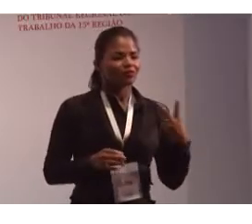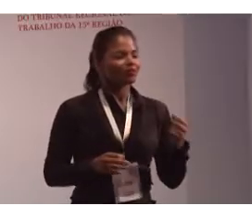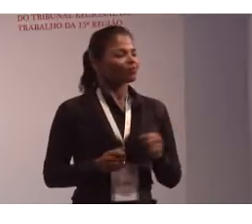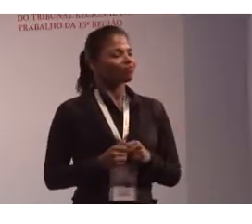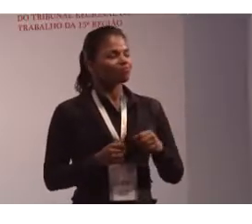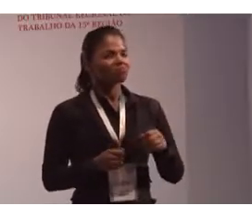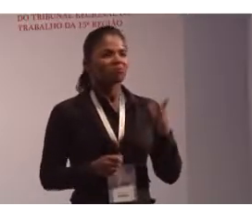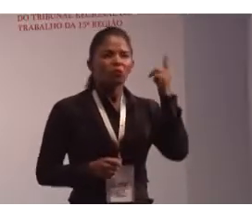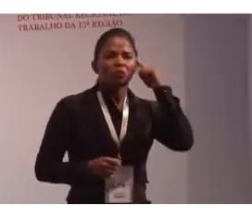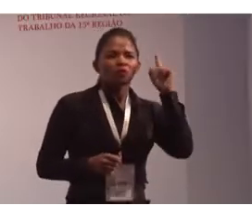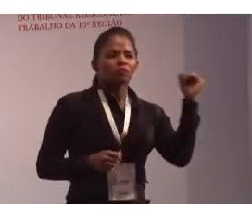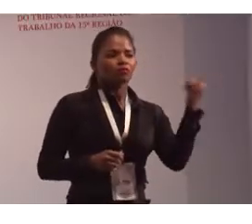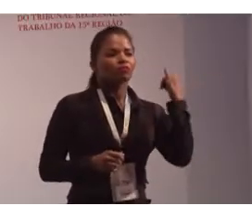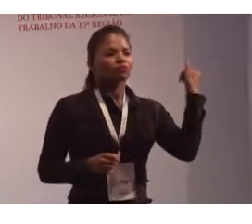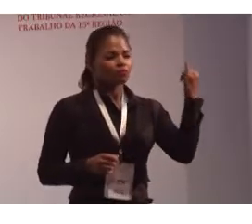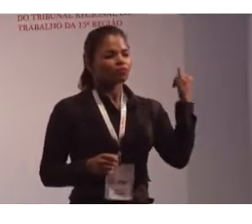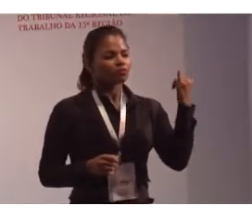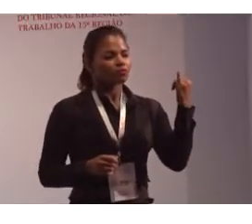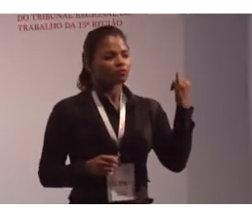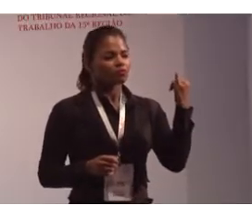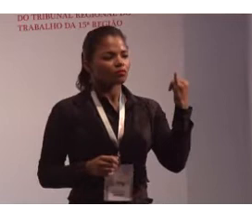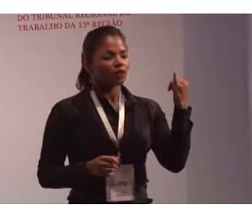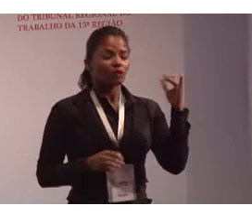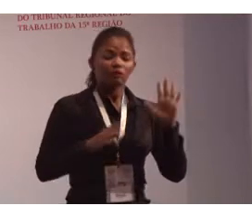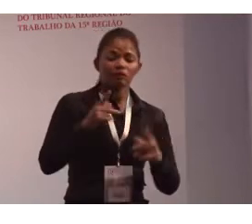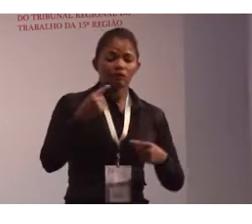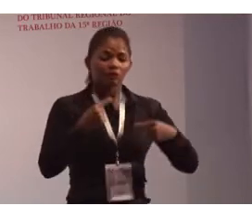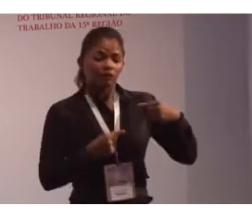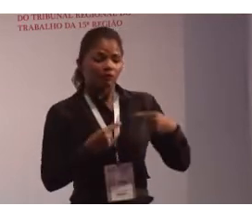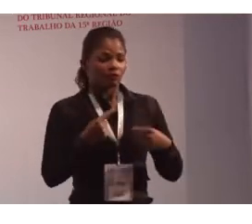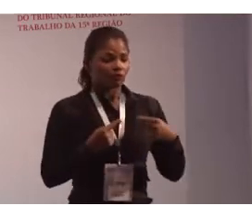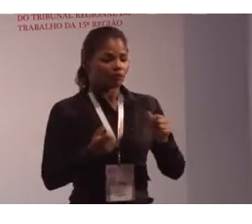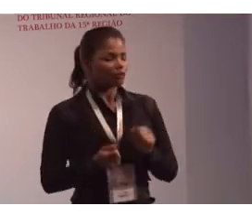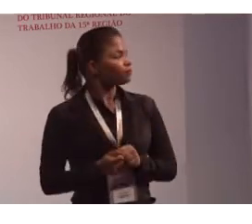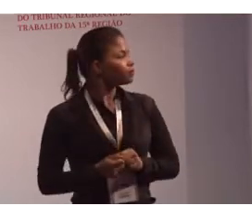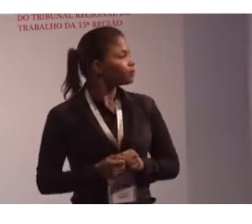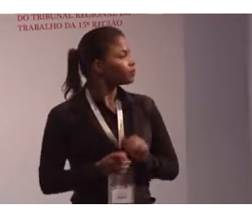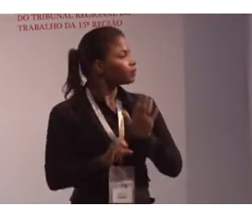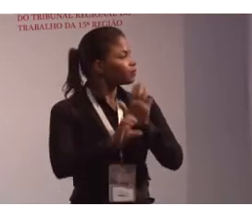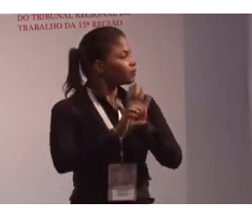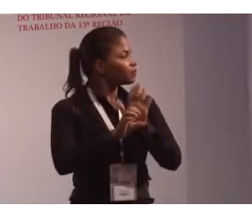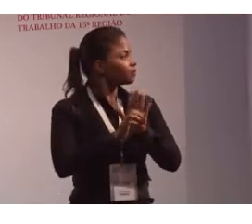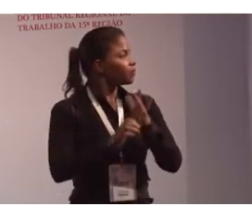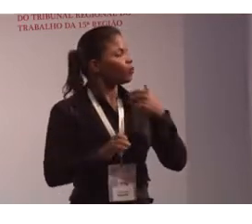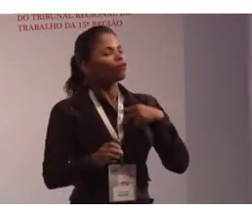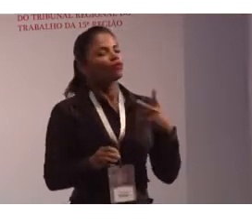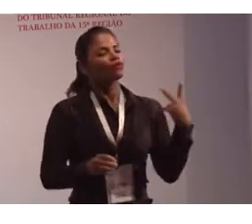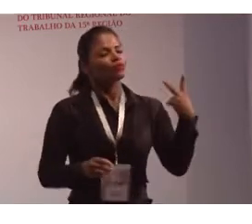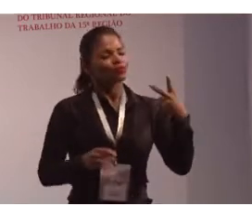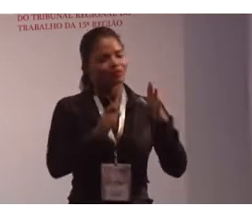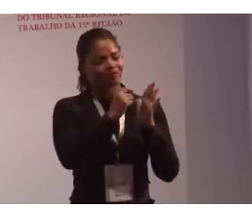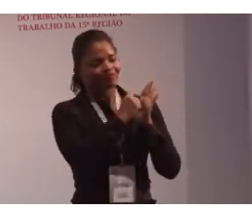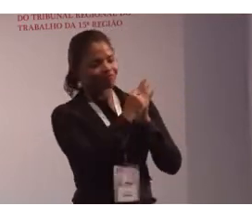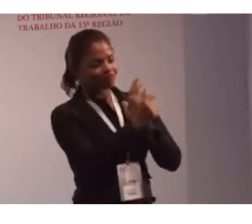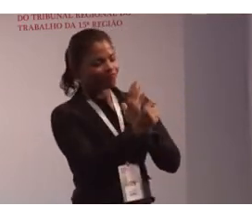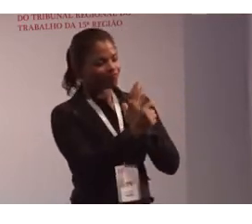bastante interessante, porque, inclusive, tem algumas contradições. Né, por exemplo, se eu for lá na segunda linha,